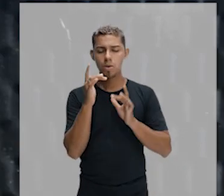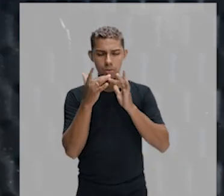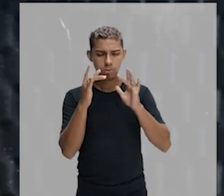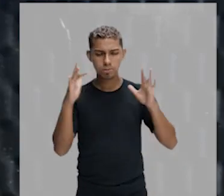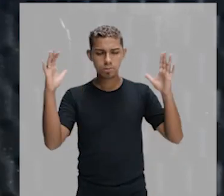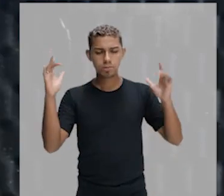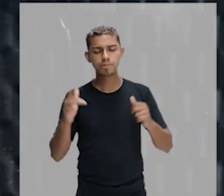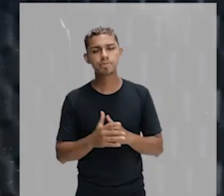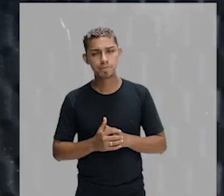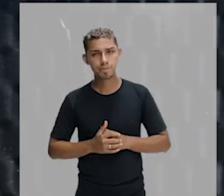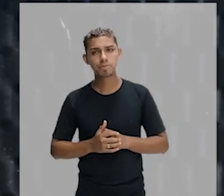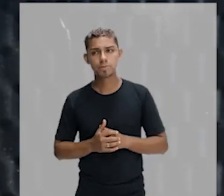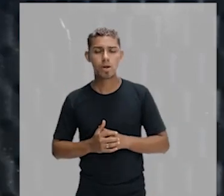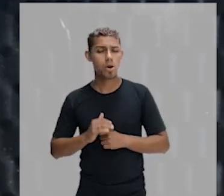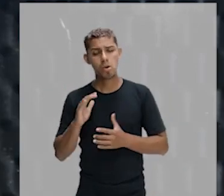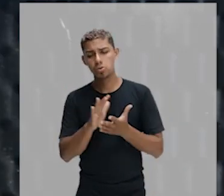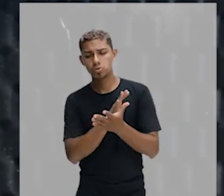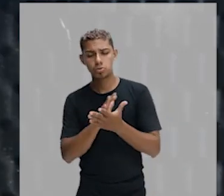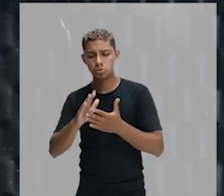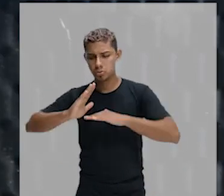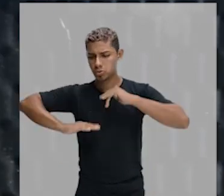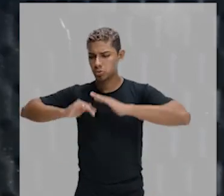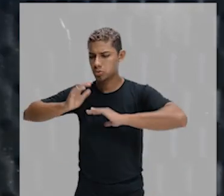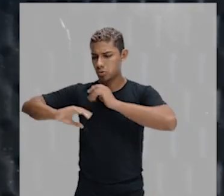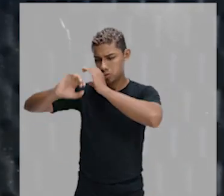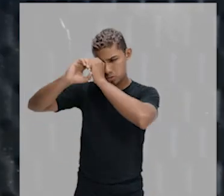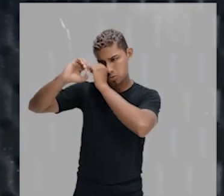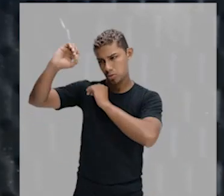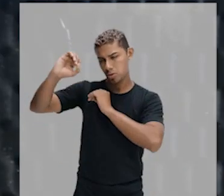certo? Os astrônomos eles conseguem